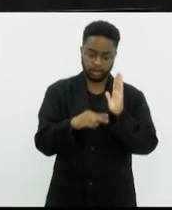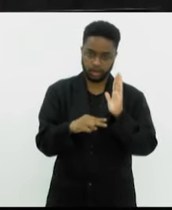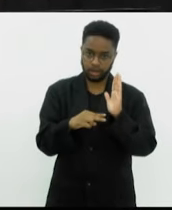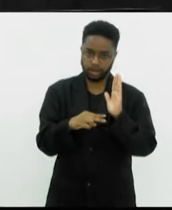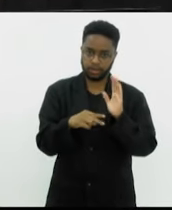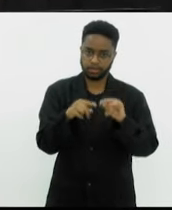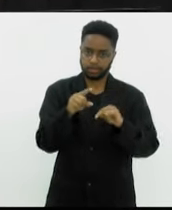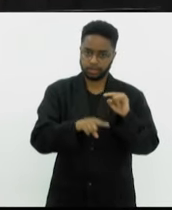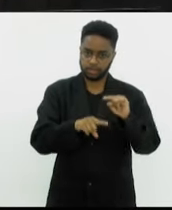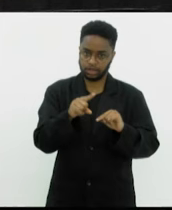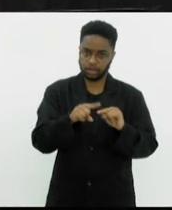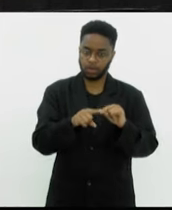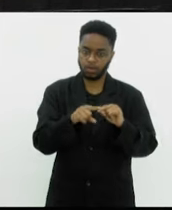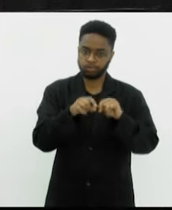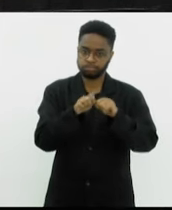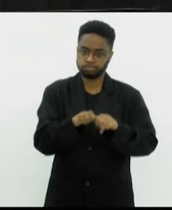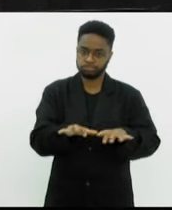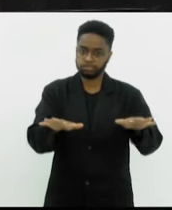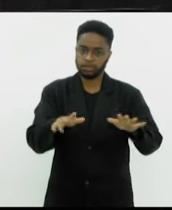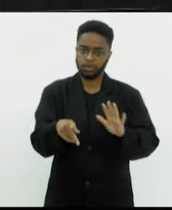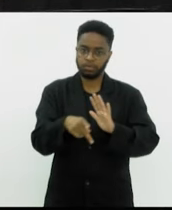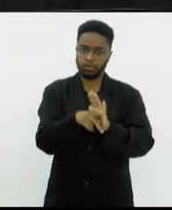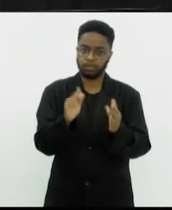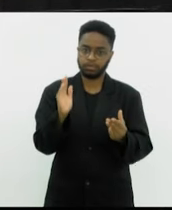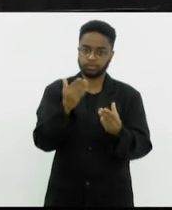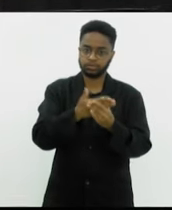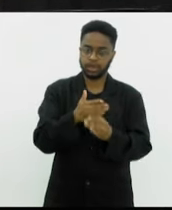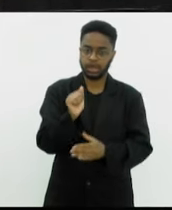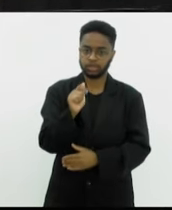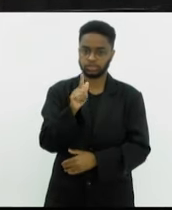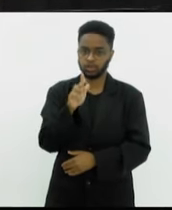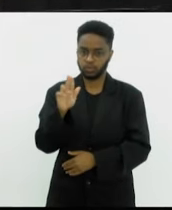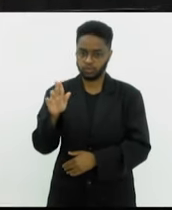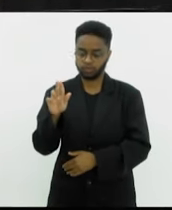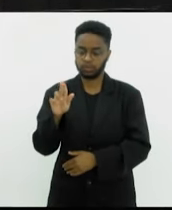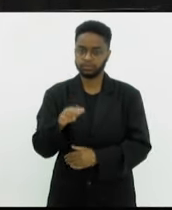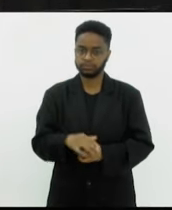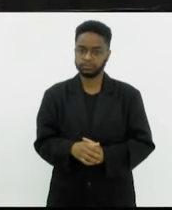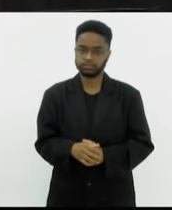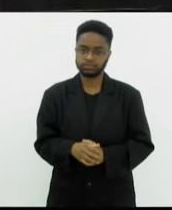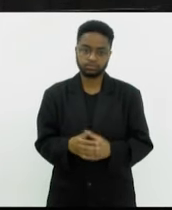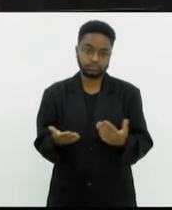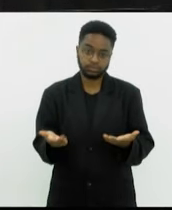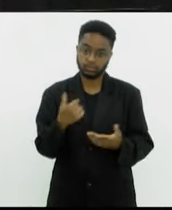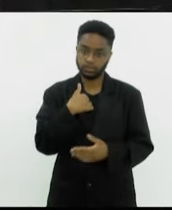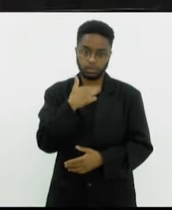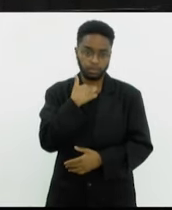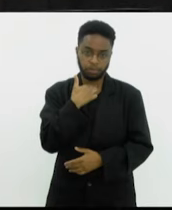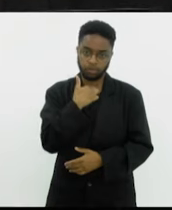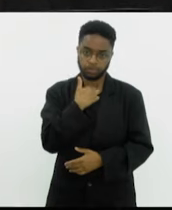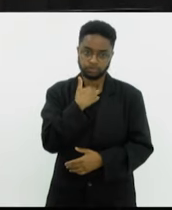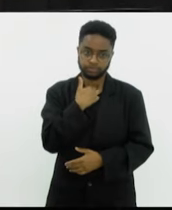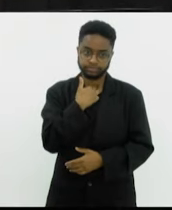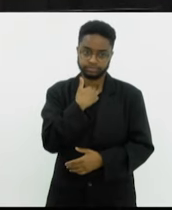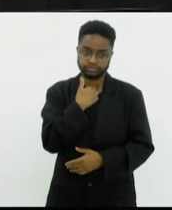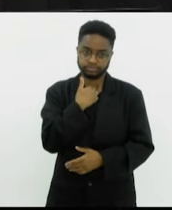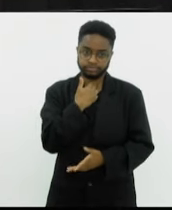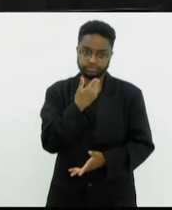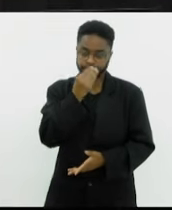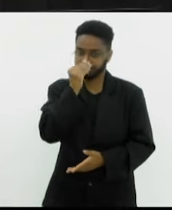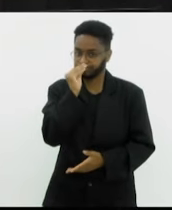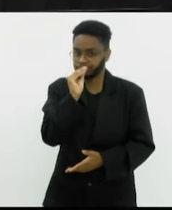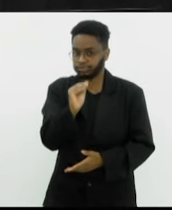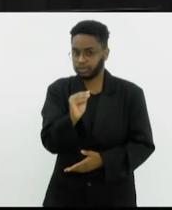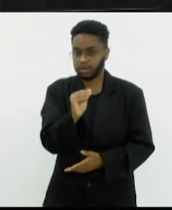esta matéria do recurso da AGU, de mostrar claramente aqui